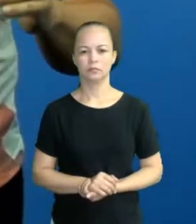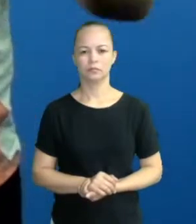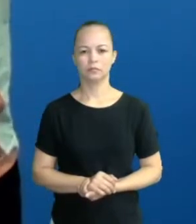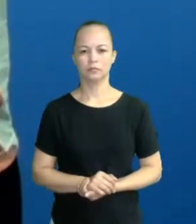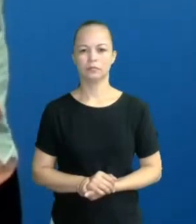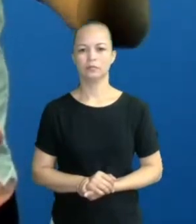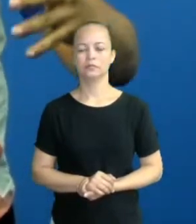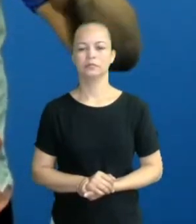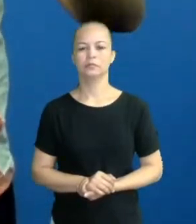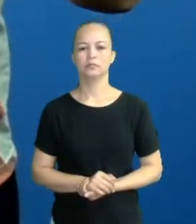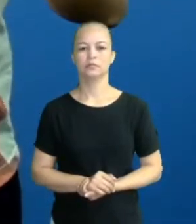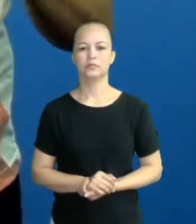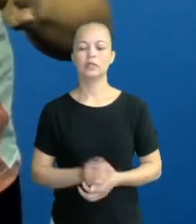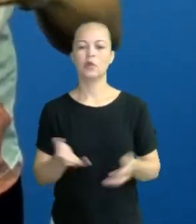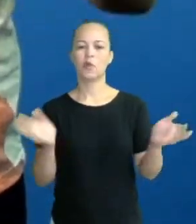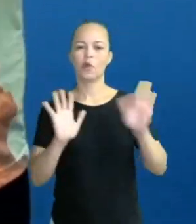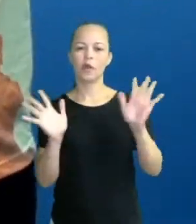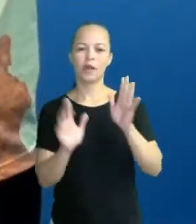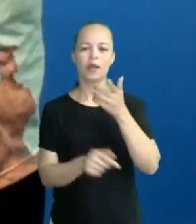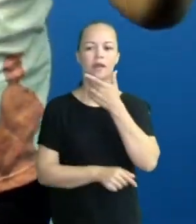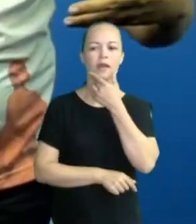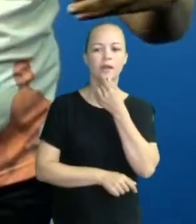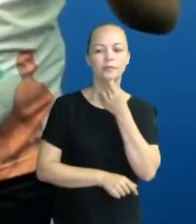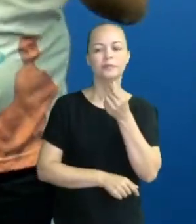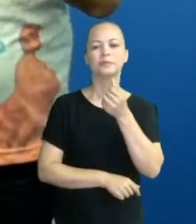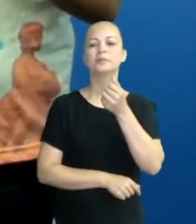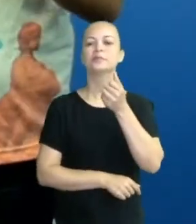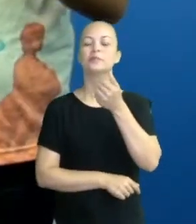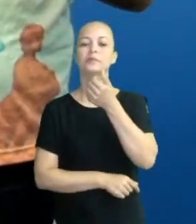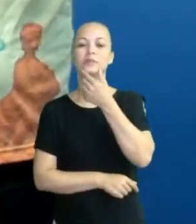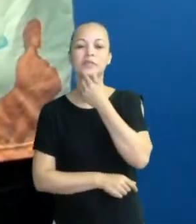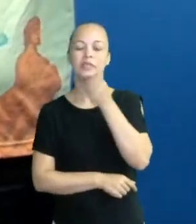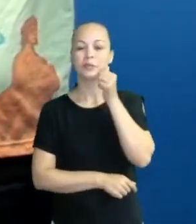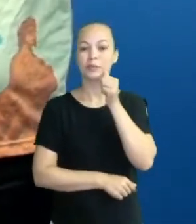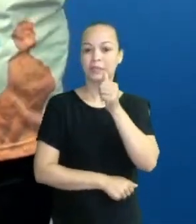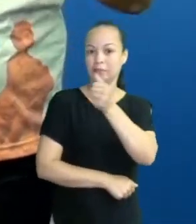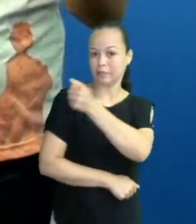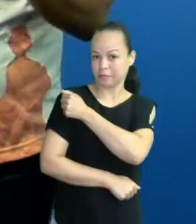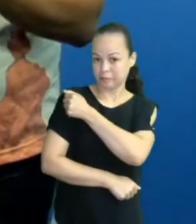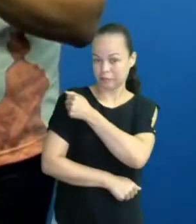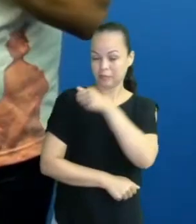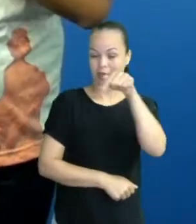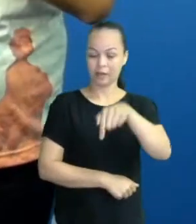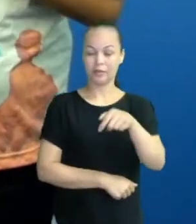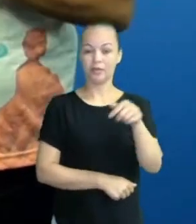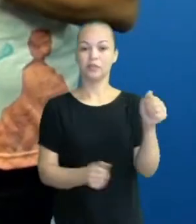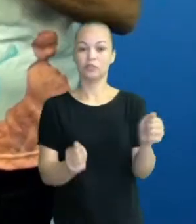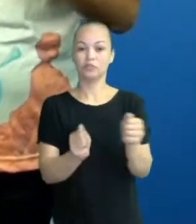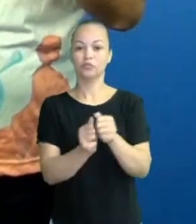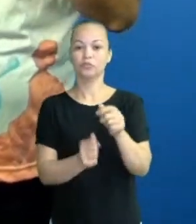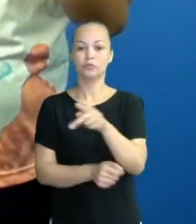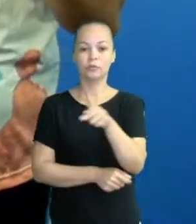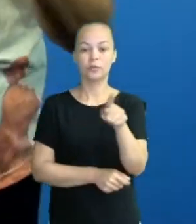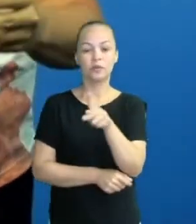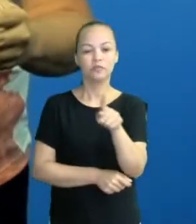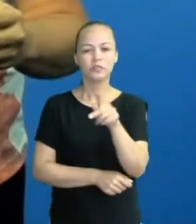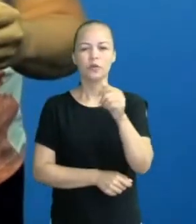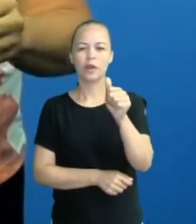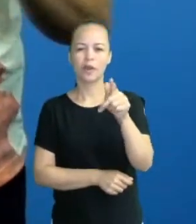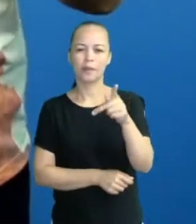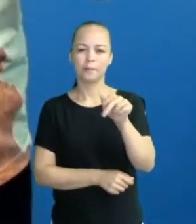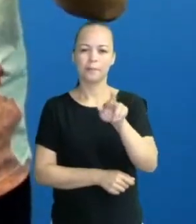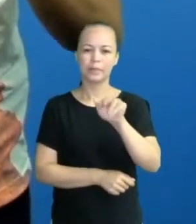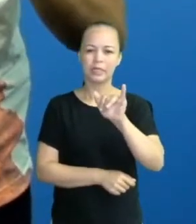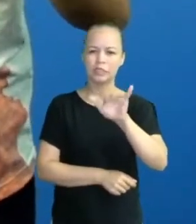Salve, salve, aluna e aluno. Quem está aqui na área? Tio Aprígio. Mas antes de fazer qualquer movimento, qualquer gasto de energia, vamos fazer aquela perguntinha